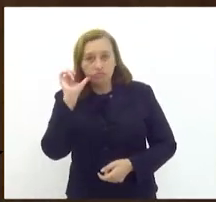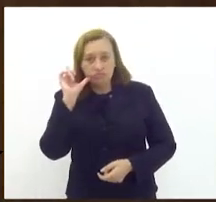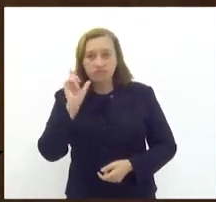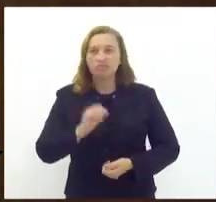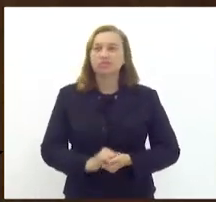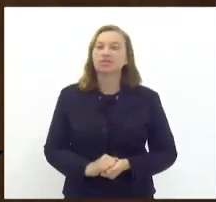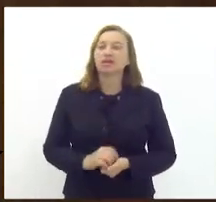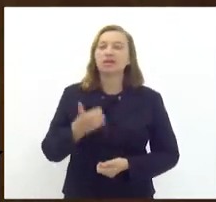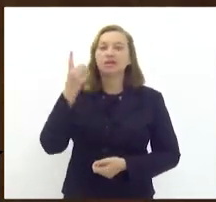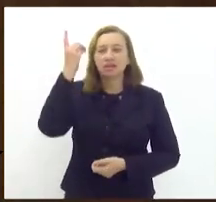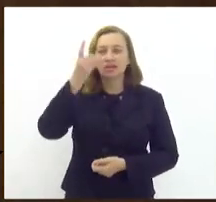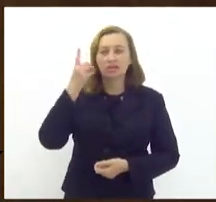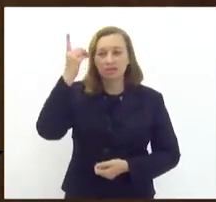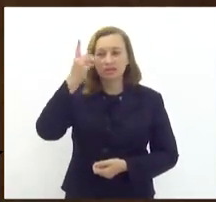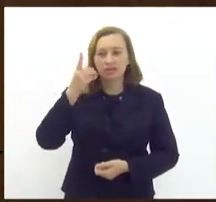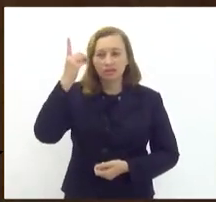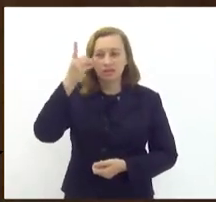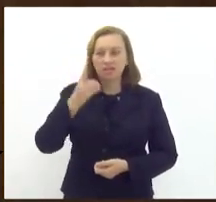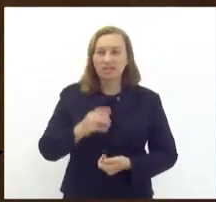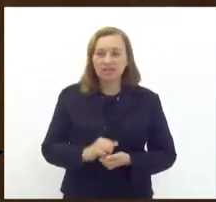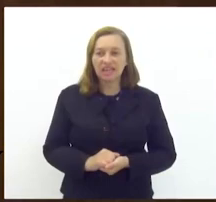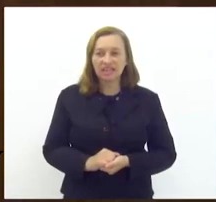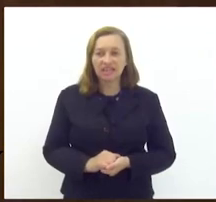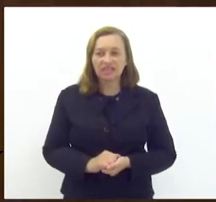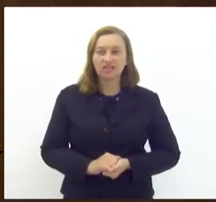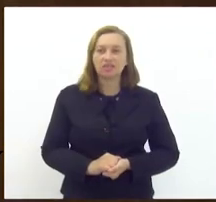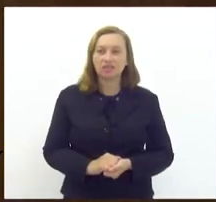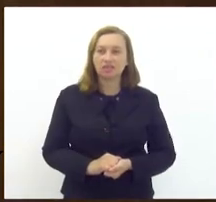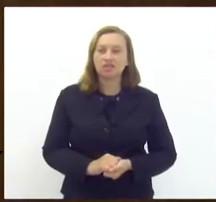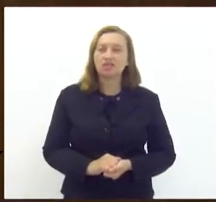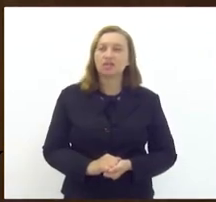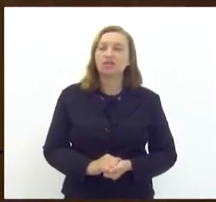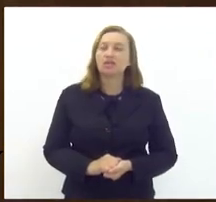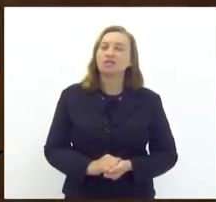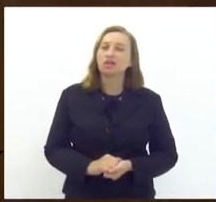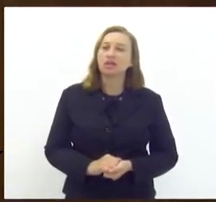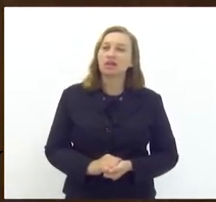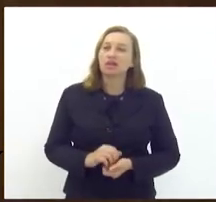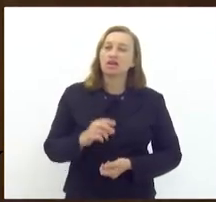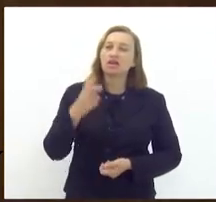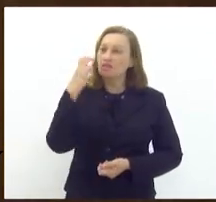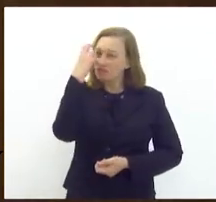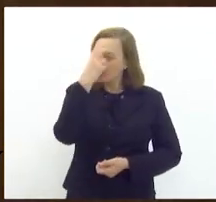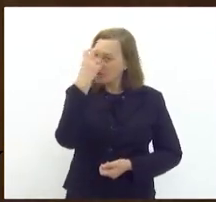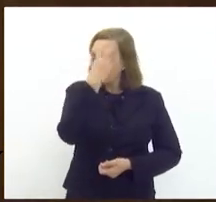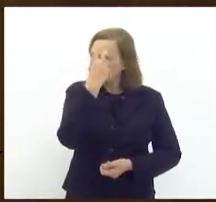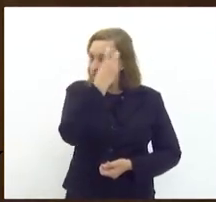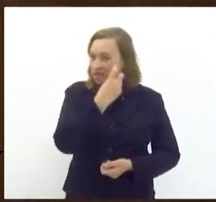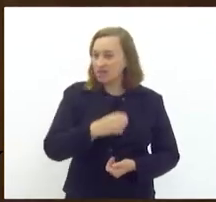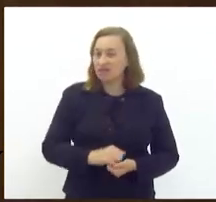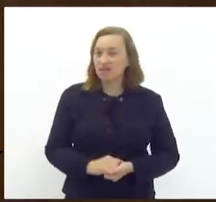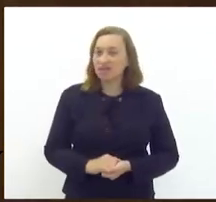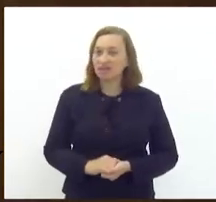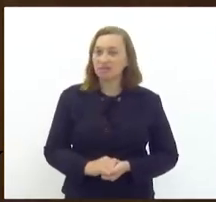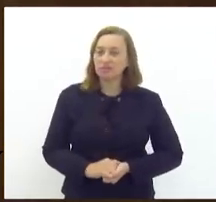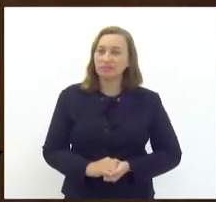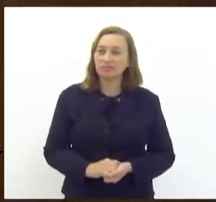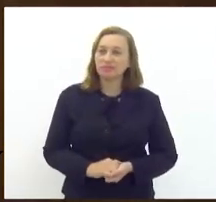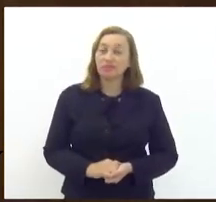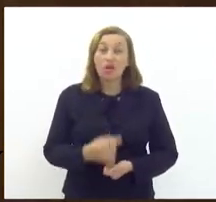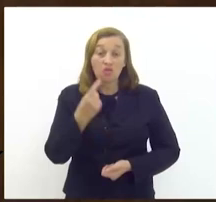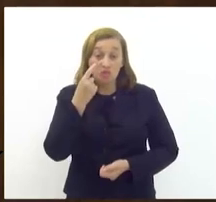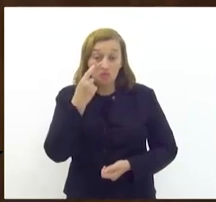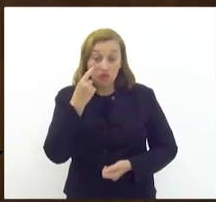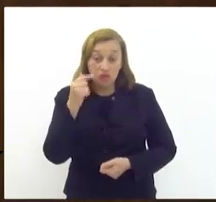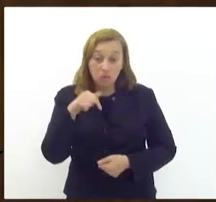a deputada Verônica Lima já falou mas agora eu